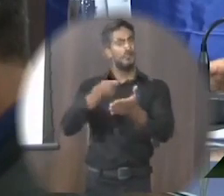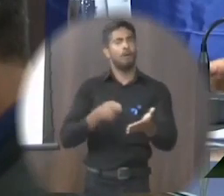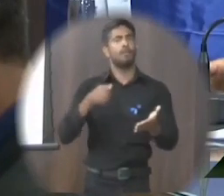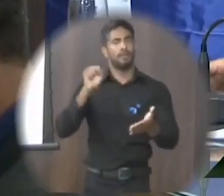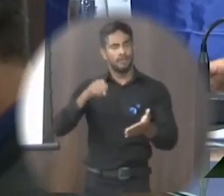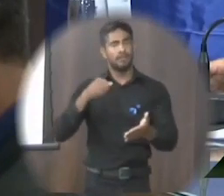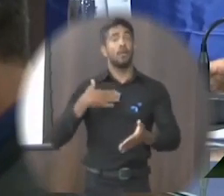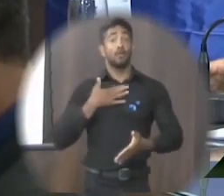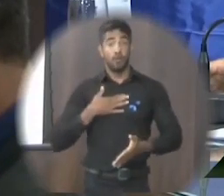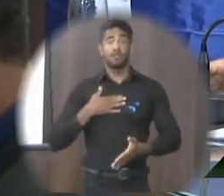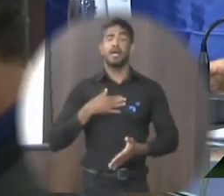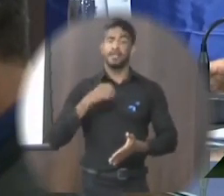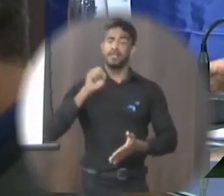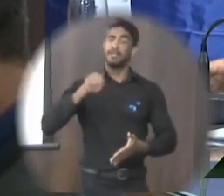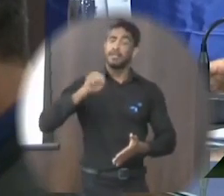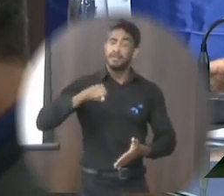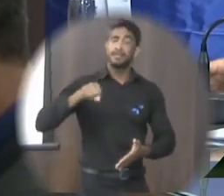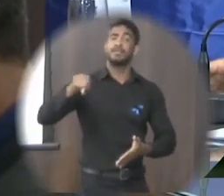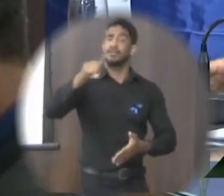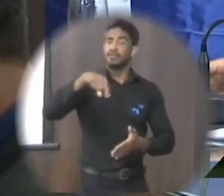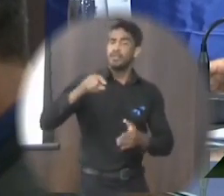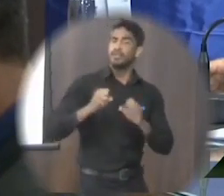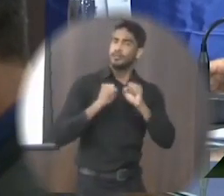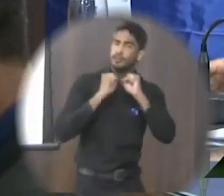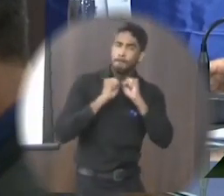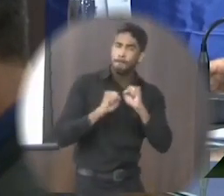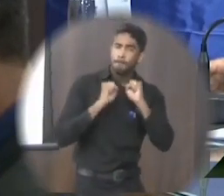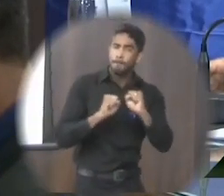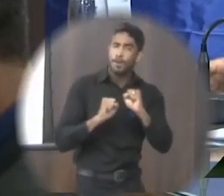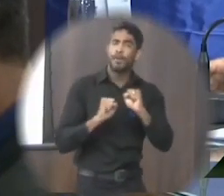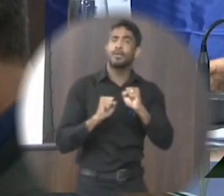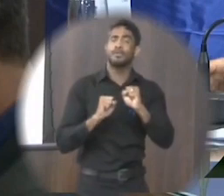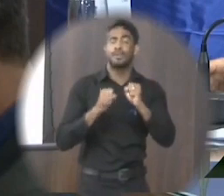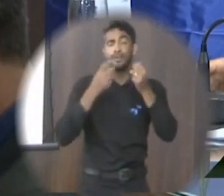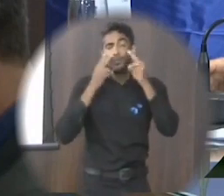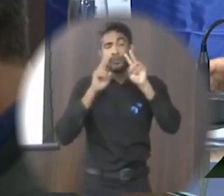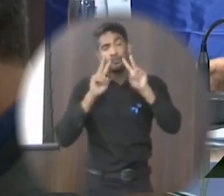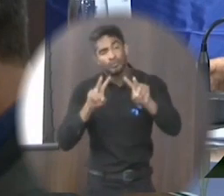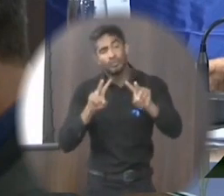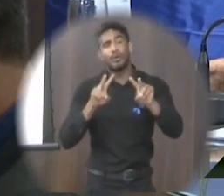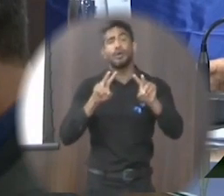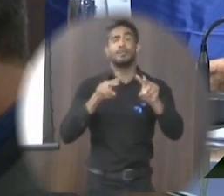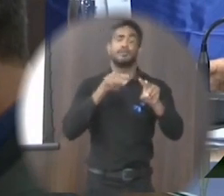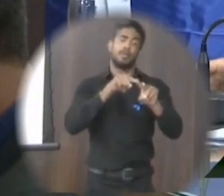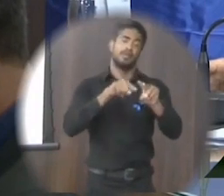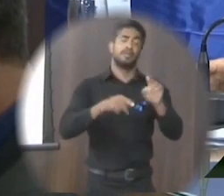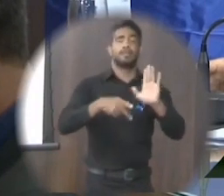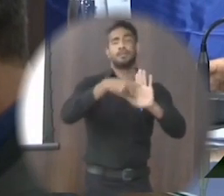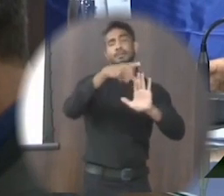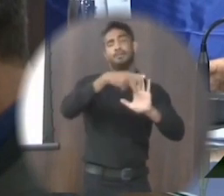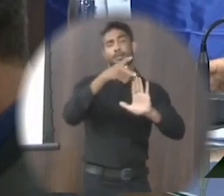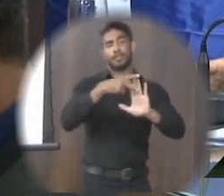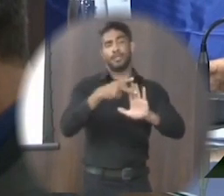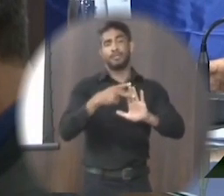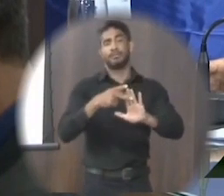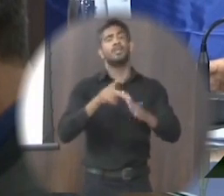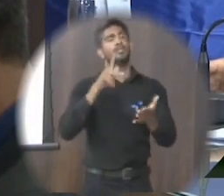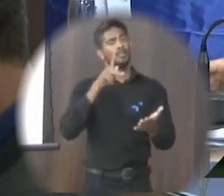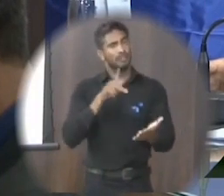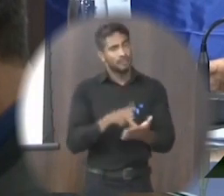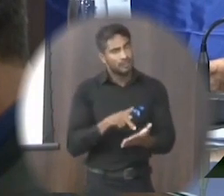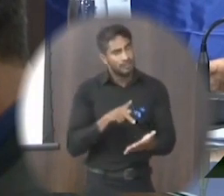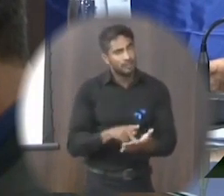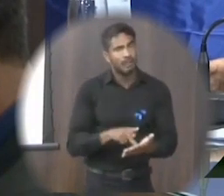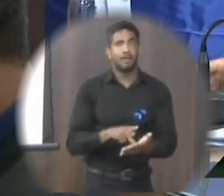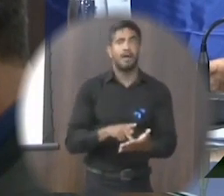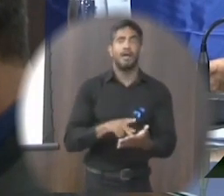gostaria muito que os senhores pudessem ter bons olhos voltados a esse projeto, onde com certeza